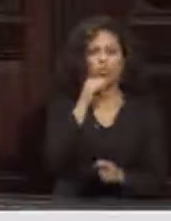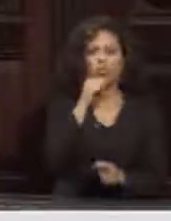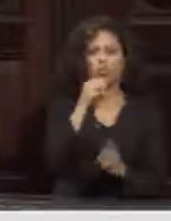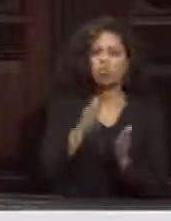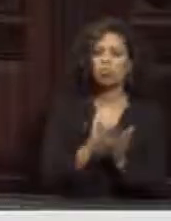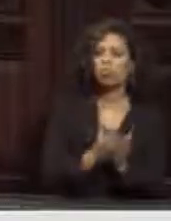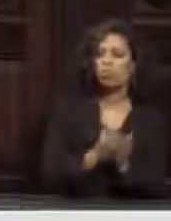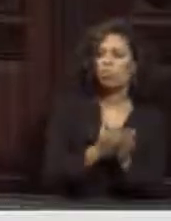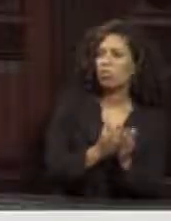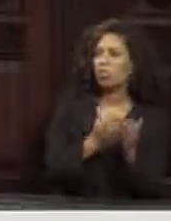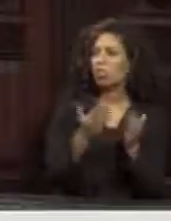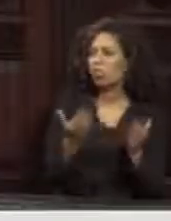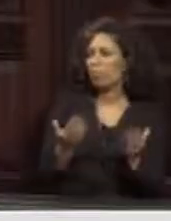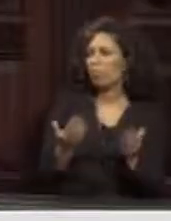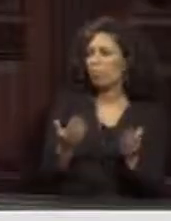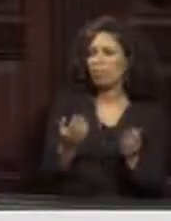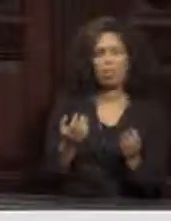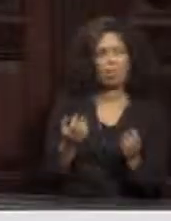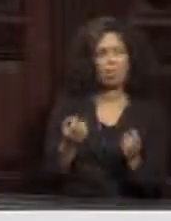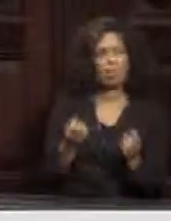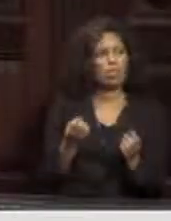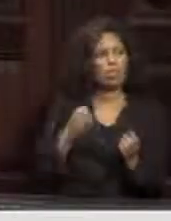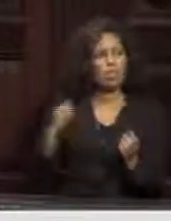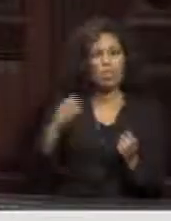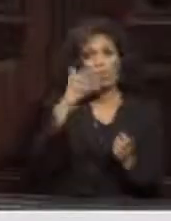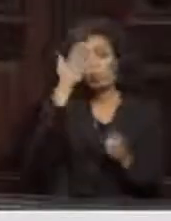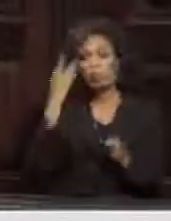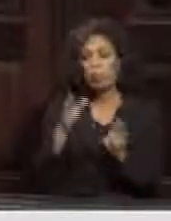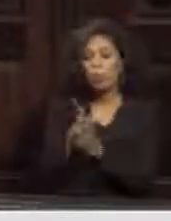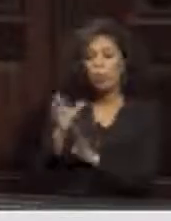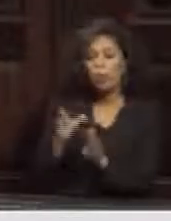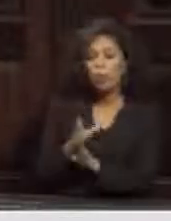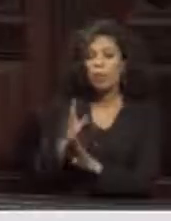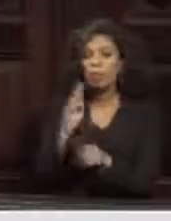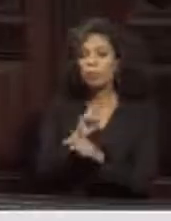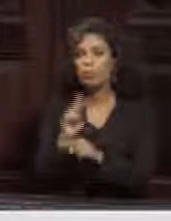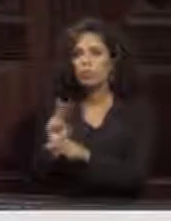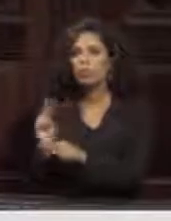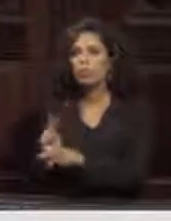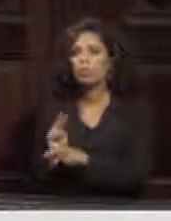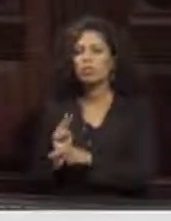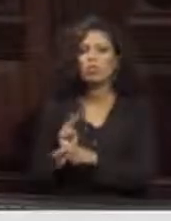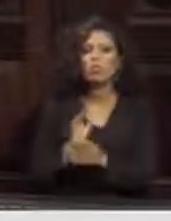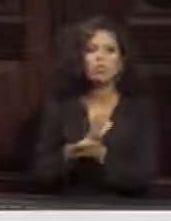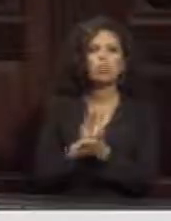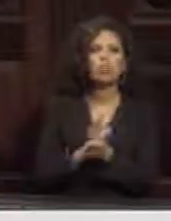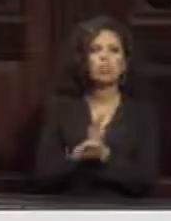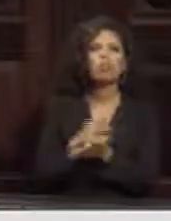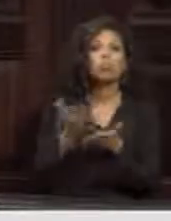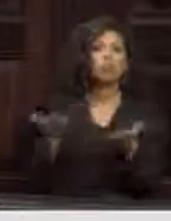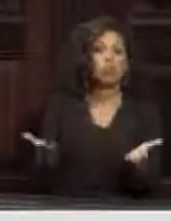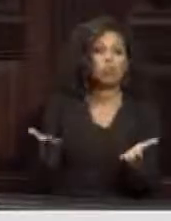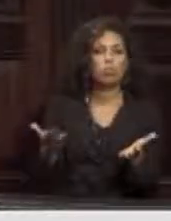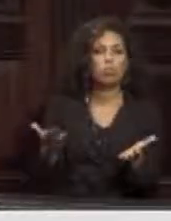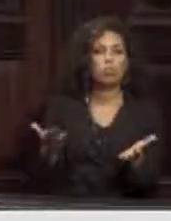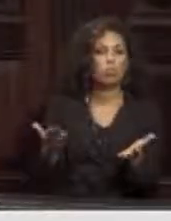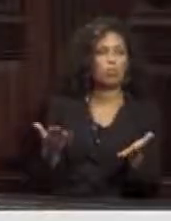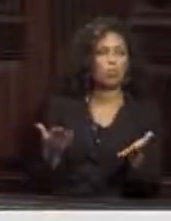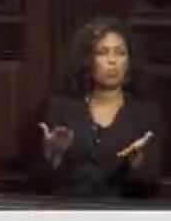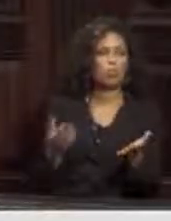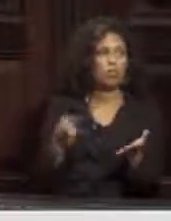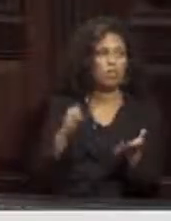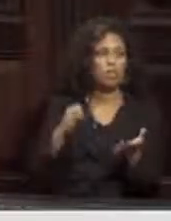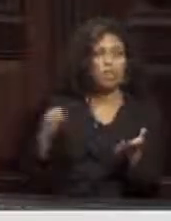reguladora deixa de ter o seu corpo de conselheiros, e se os trabalhadores que exercem a fiscalização são dispensados,